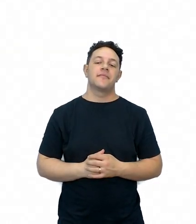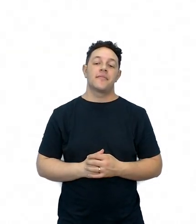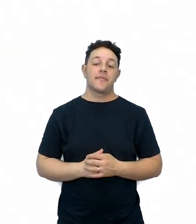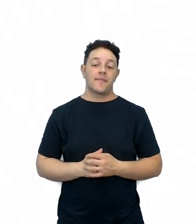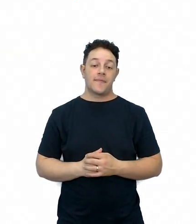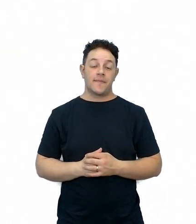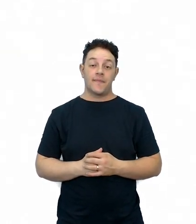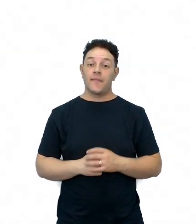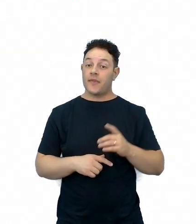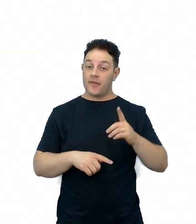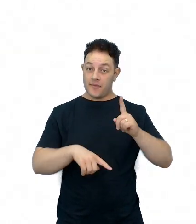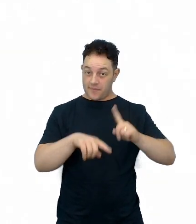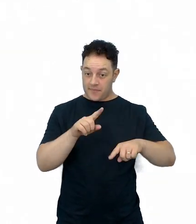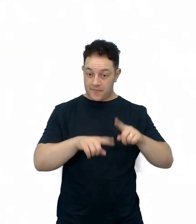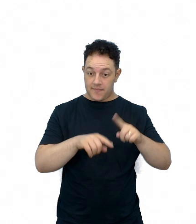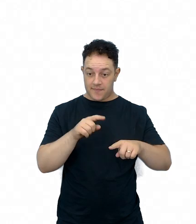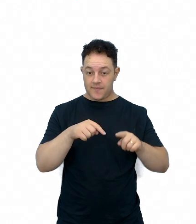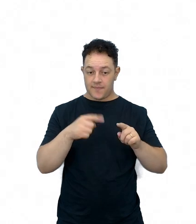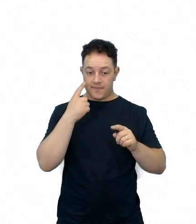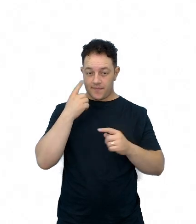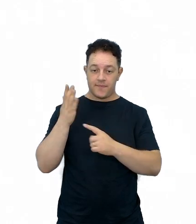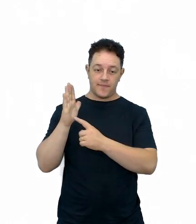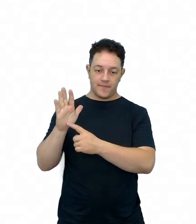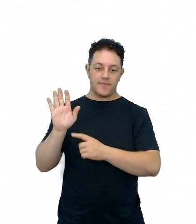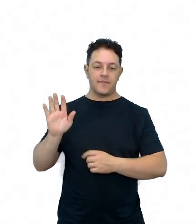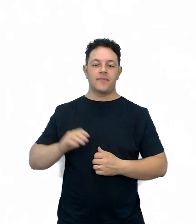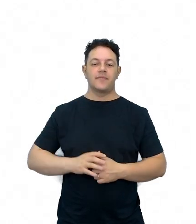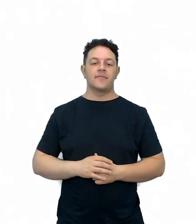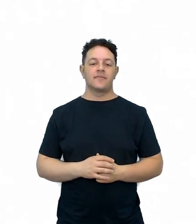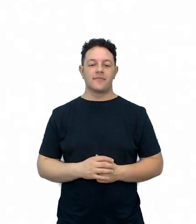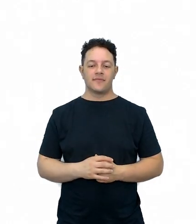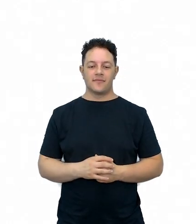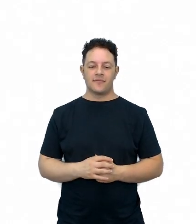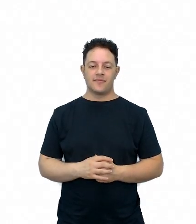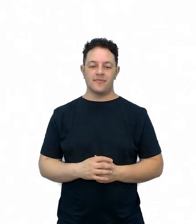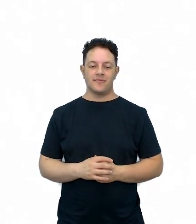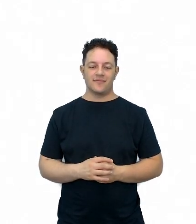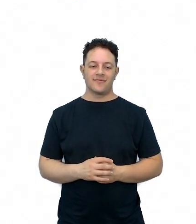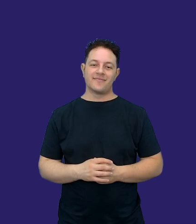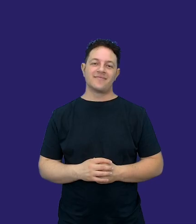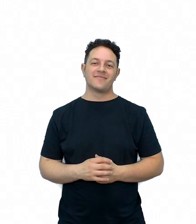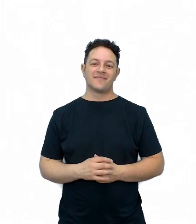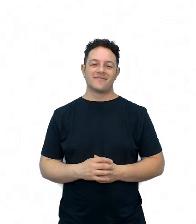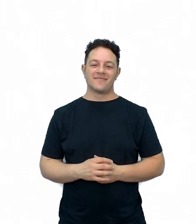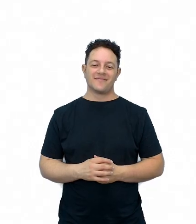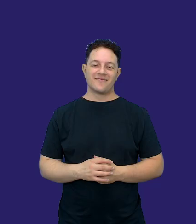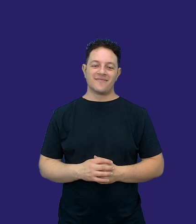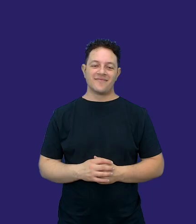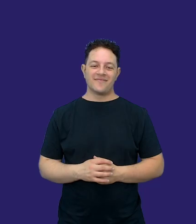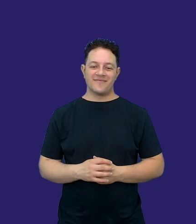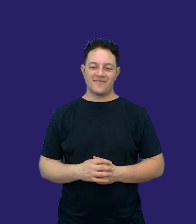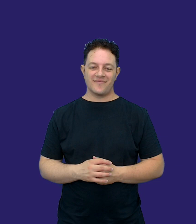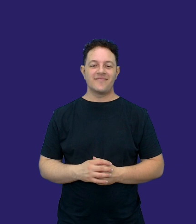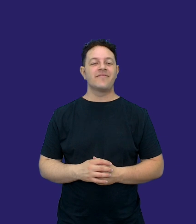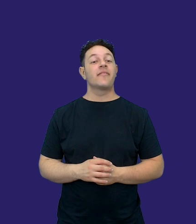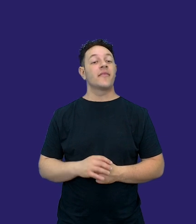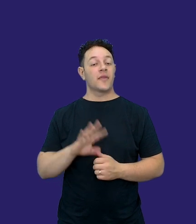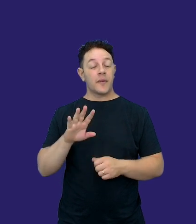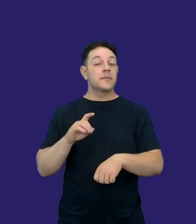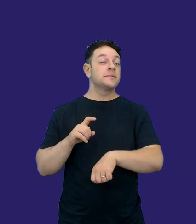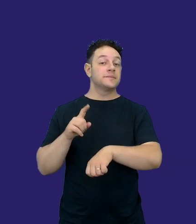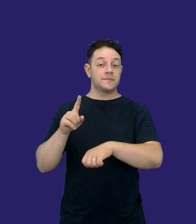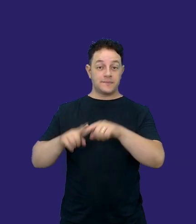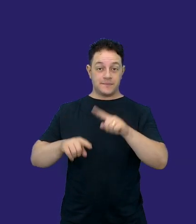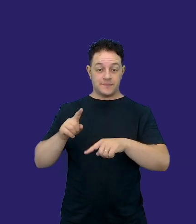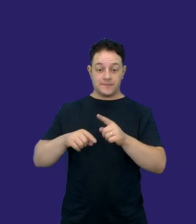O material... Só um momentinho, por favor. O material, nós